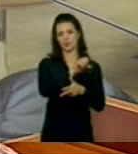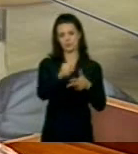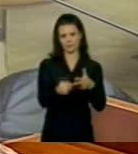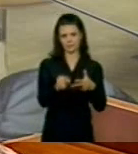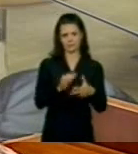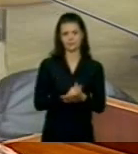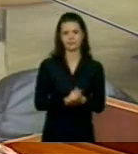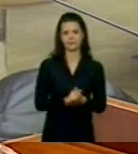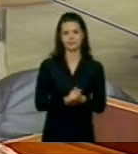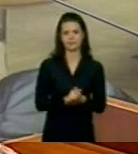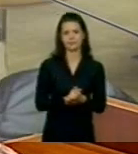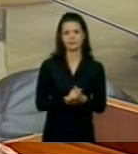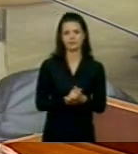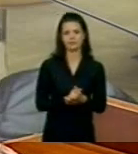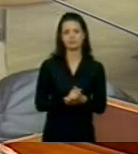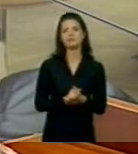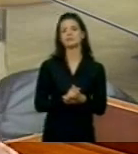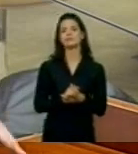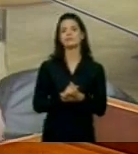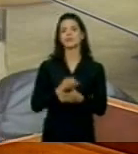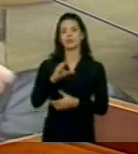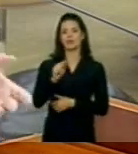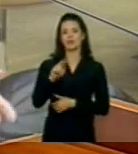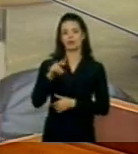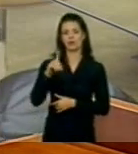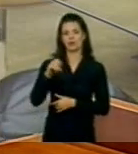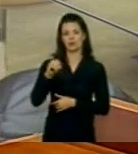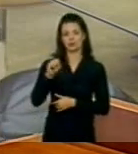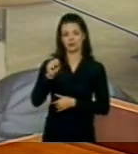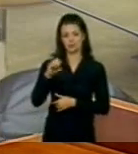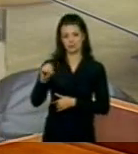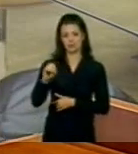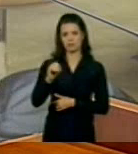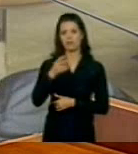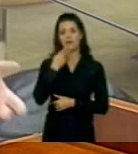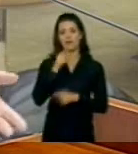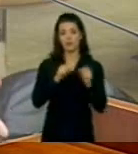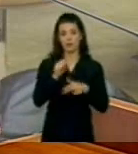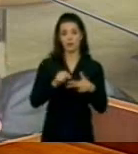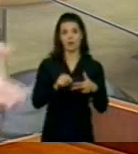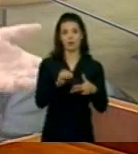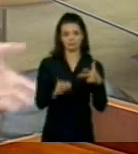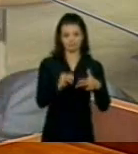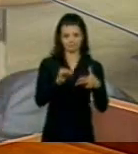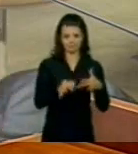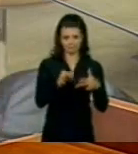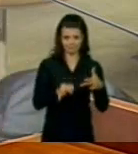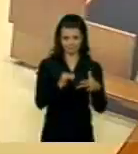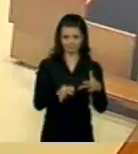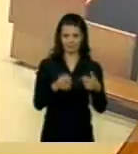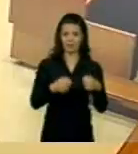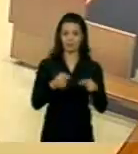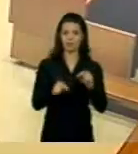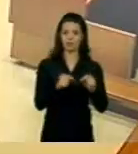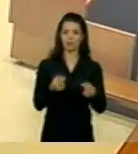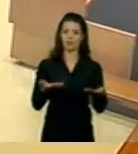ministro Barroso mencionou em sua sabatina no Senado a deferência que é devida pelo Poder Judiciário à vontade política do legislador e dos outros